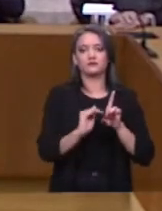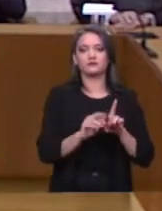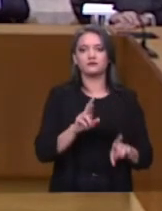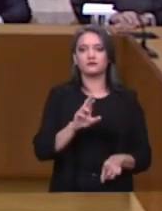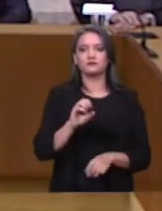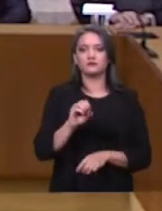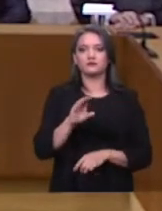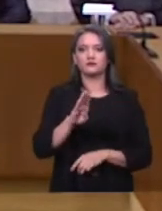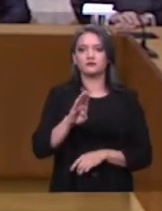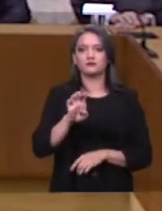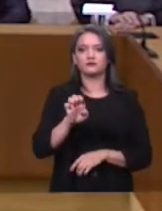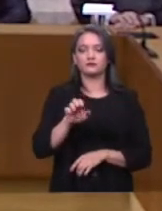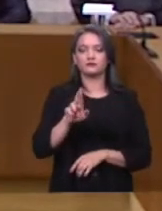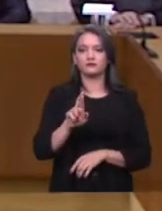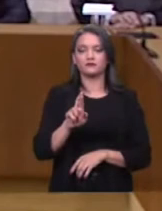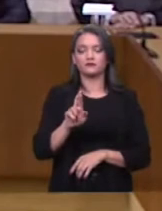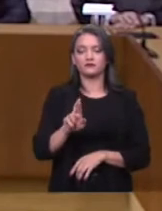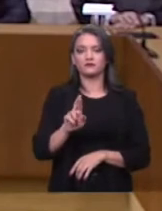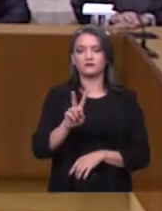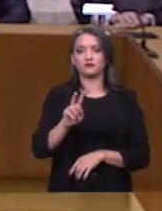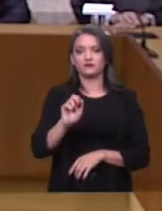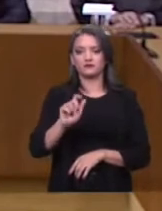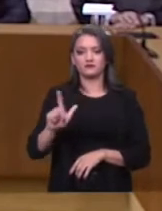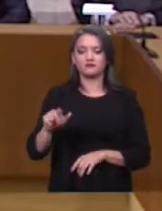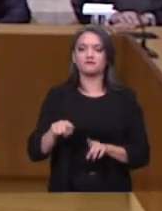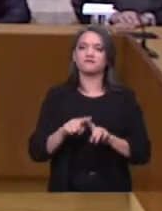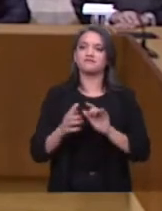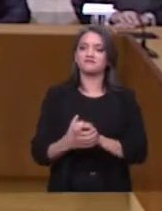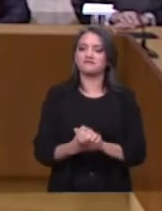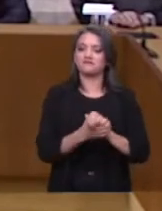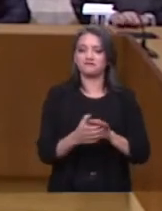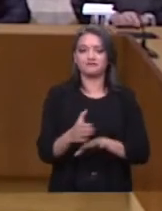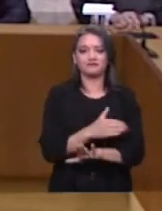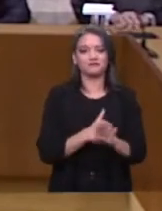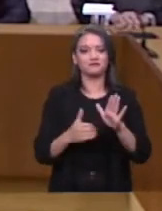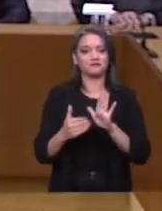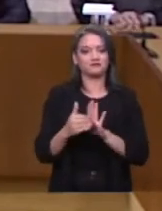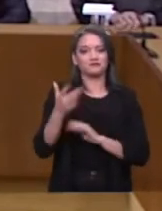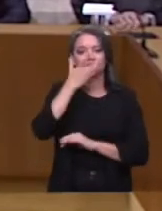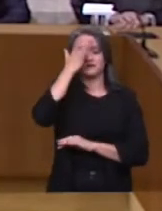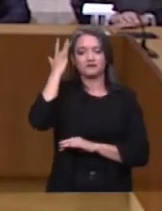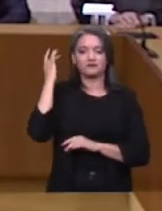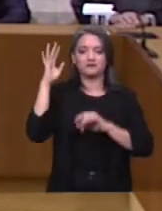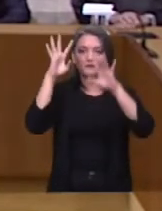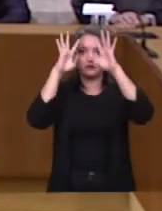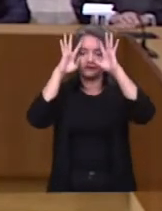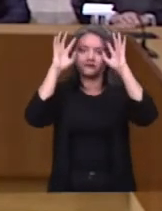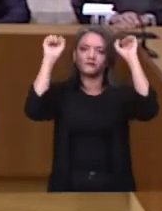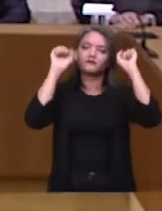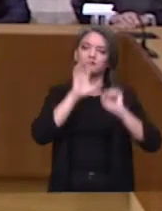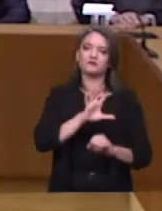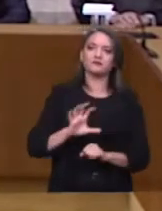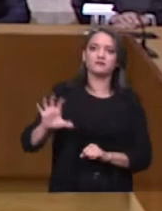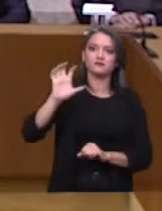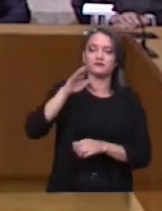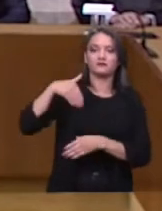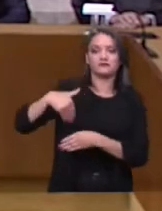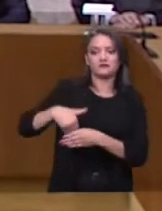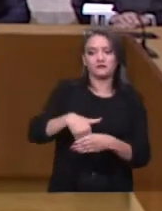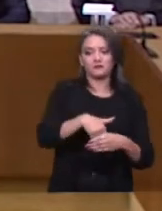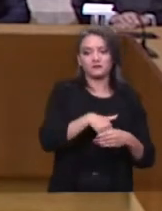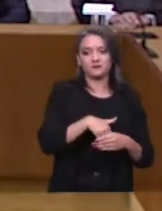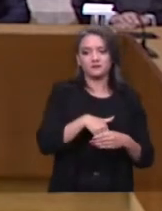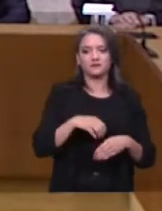Roberval belinati na pessoa de quem cumprimento todos os membros dos tribunais regionais eleitorais